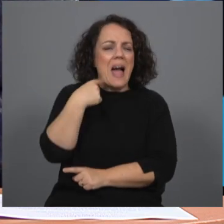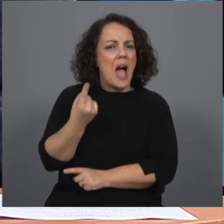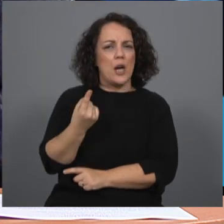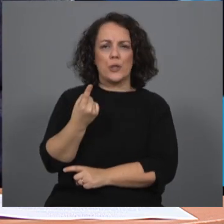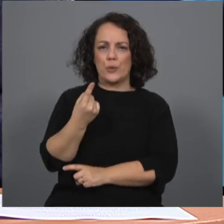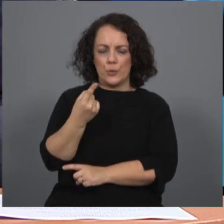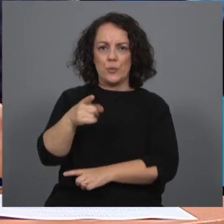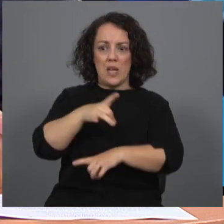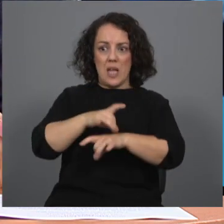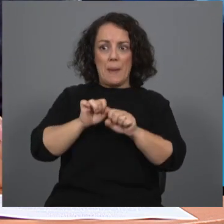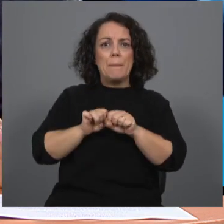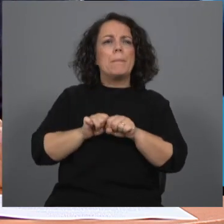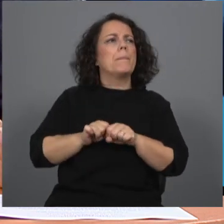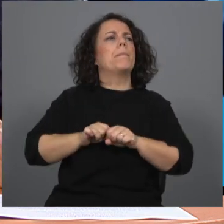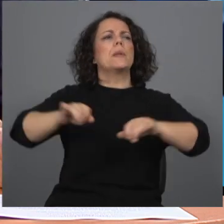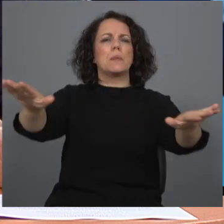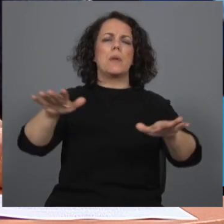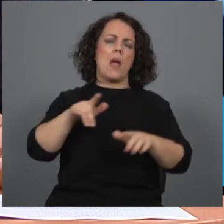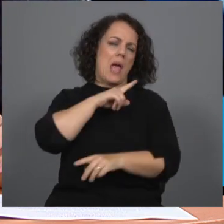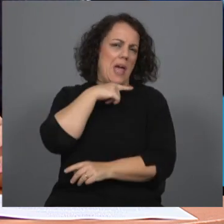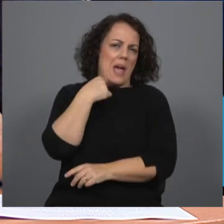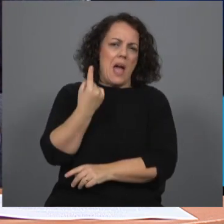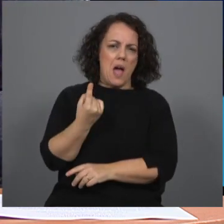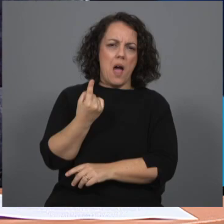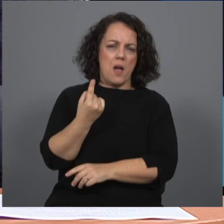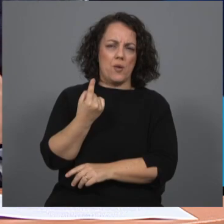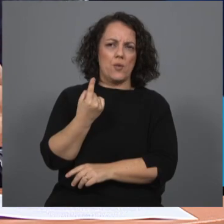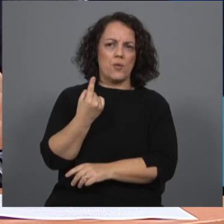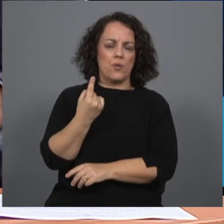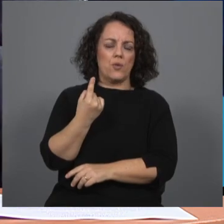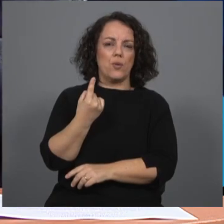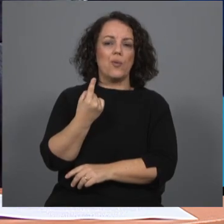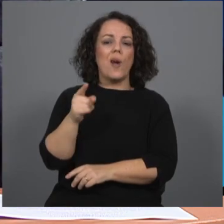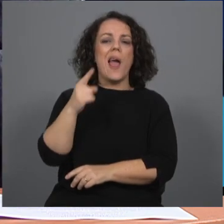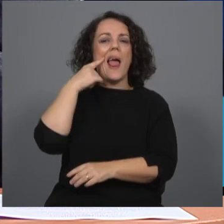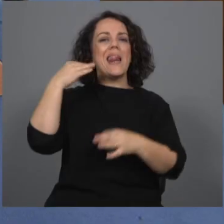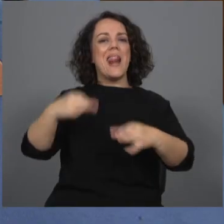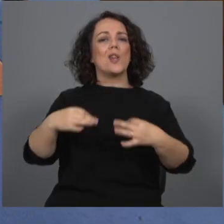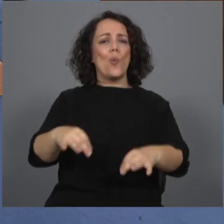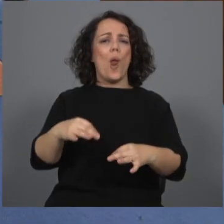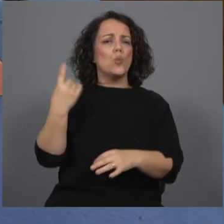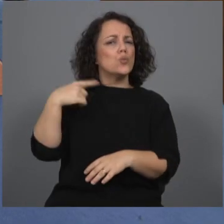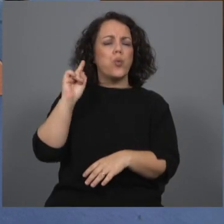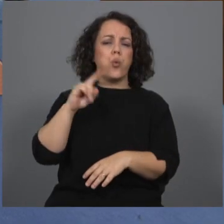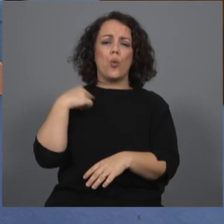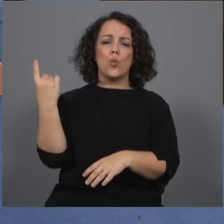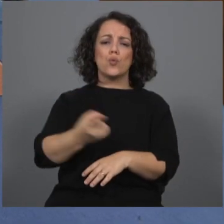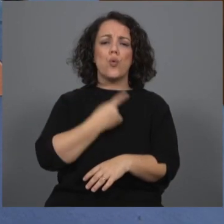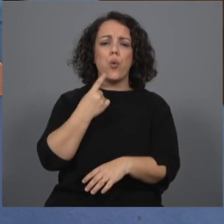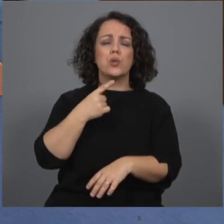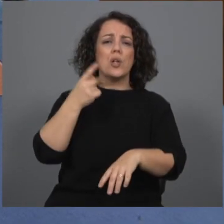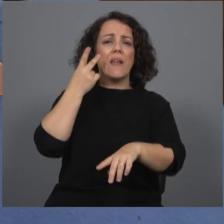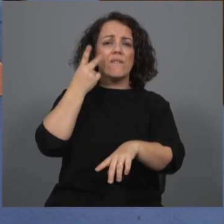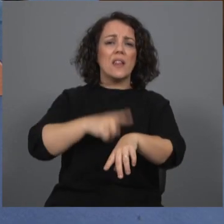as epidemias são muito raras na nossa, e não são naturais. Nós vivemos todos o Paleolítico sem